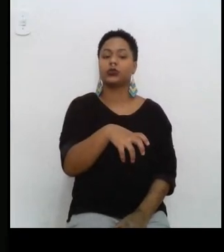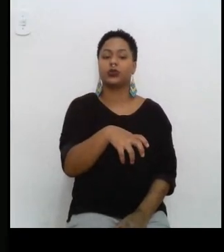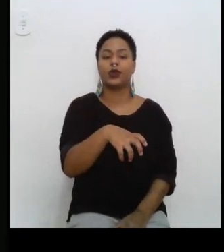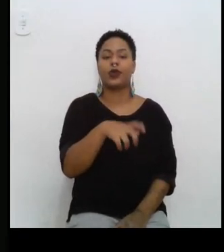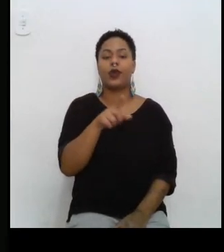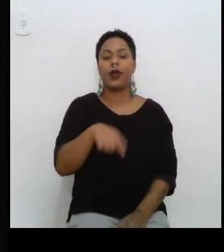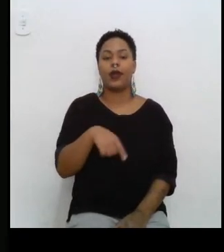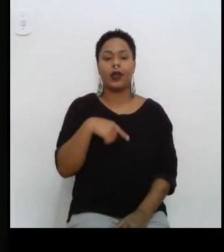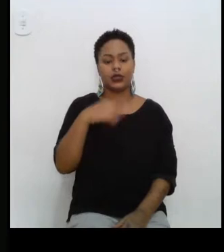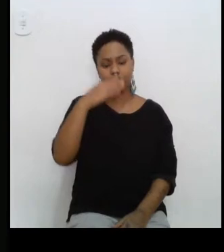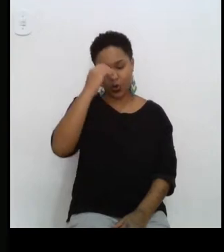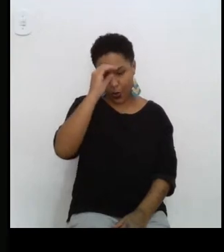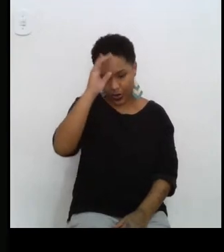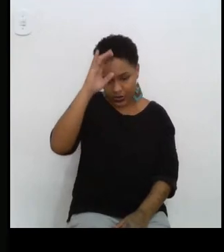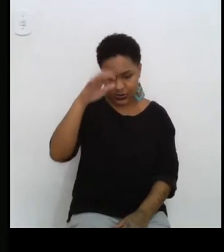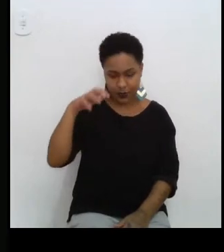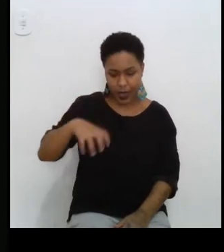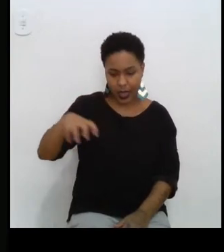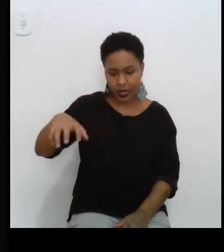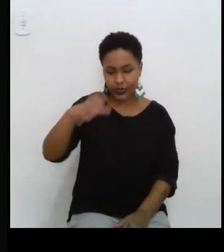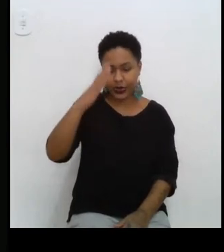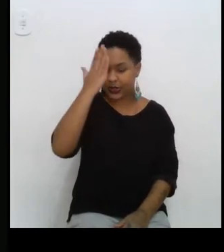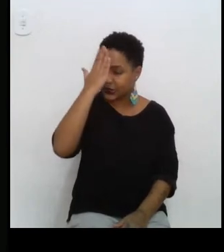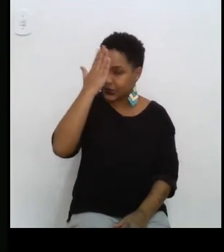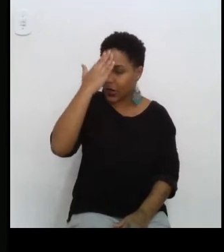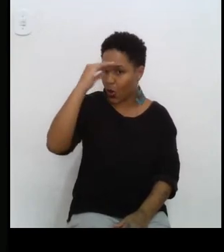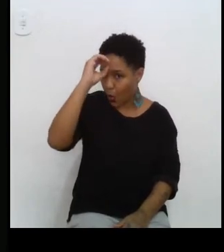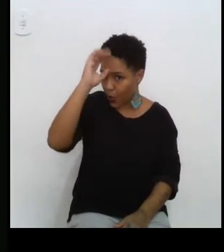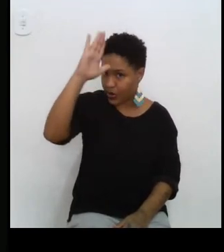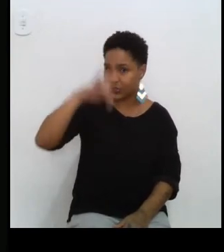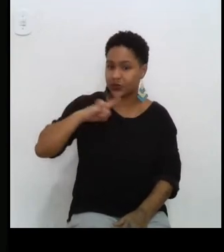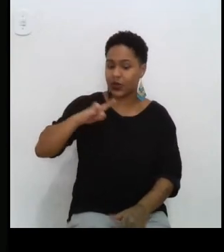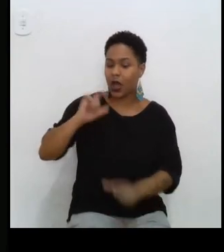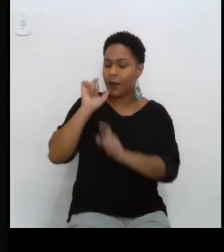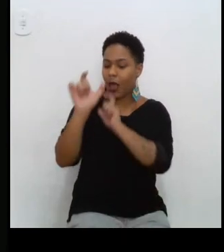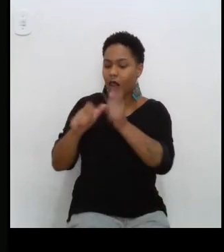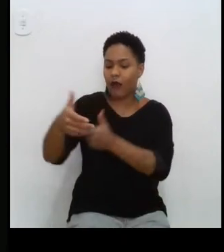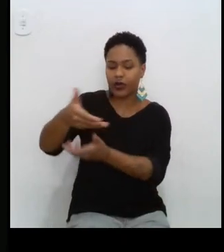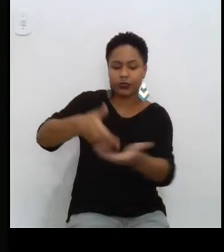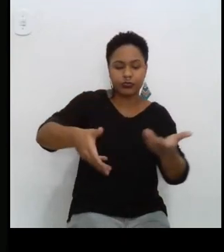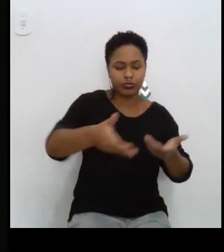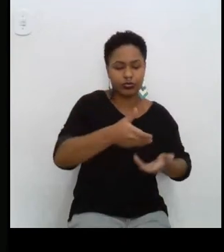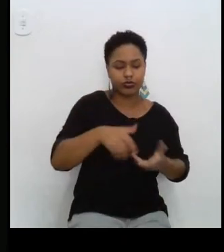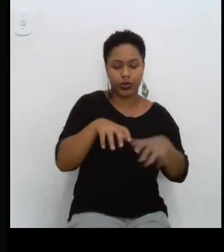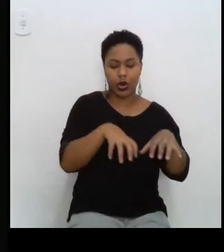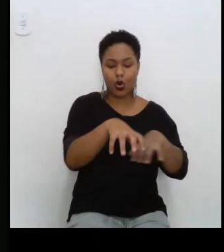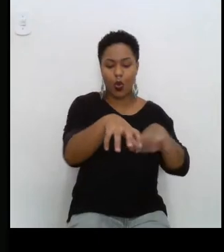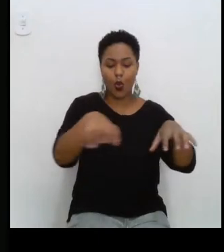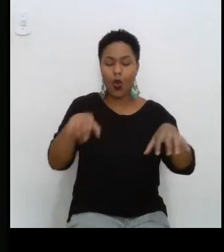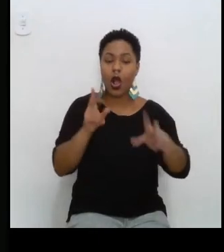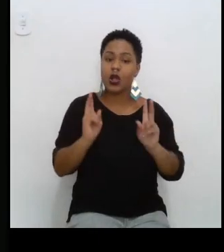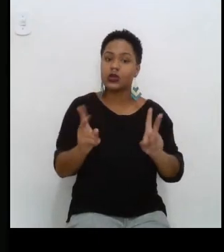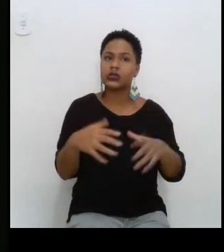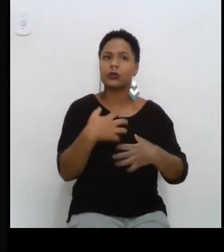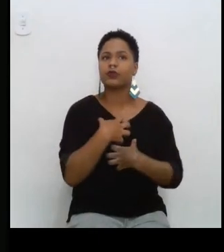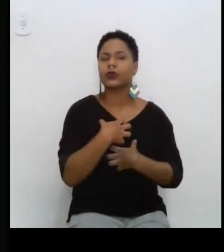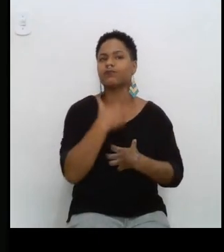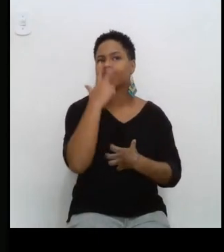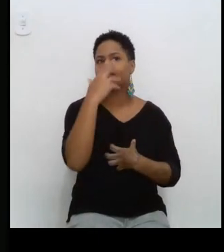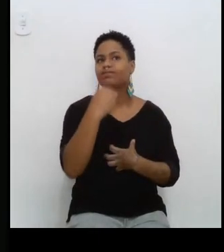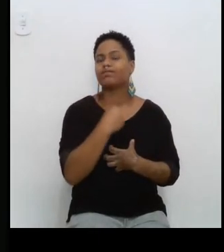de saber né esses saberes que circulavam essas palavras nesses lugares sempre foram para mim um instrumento